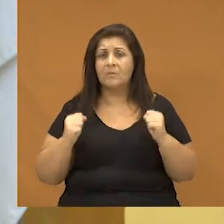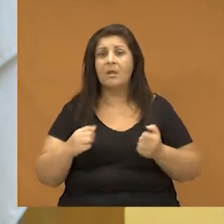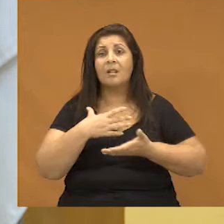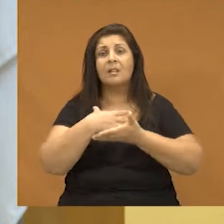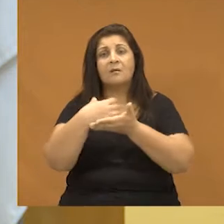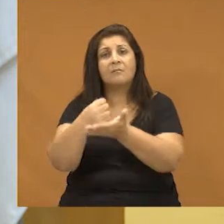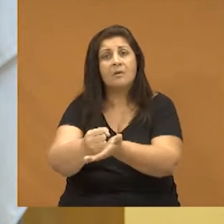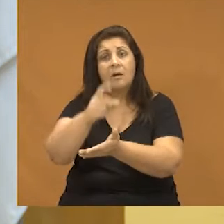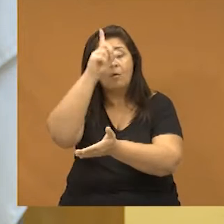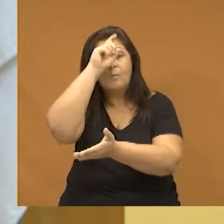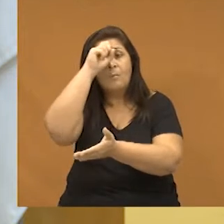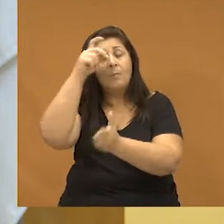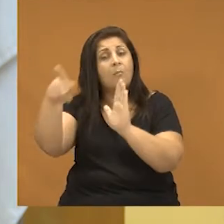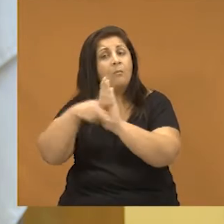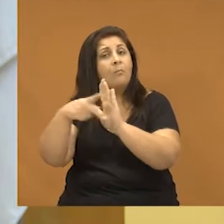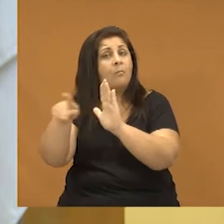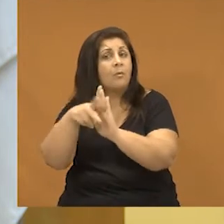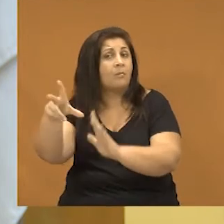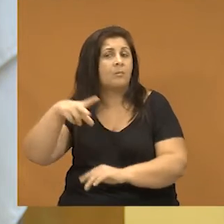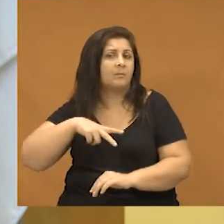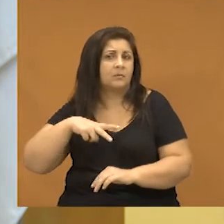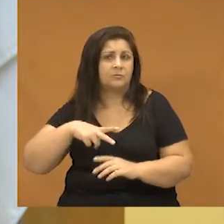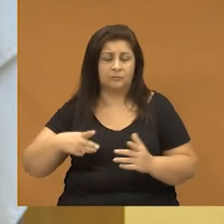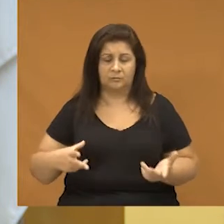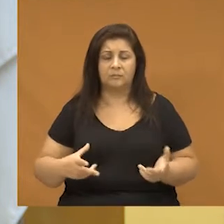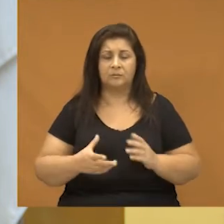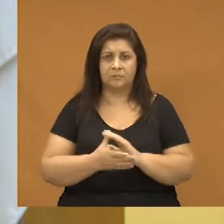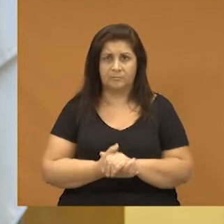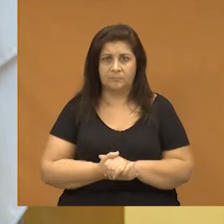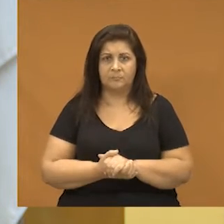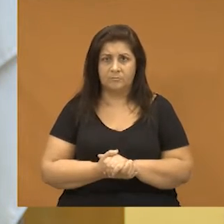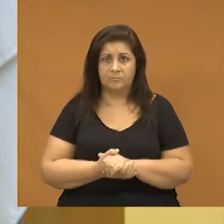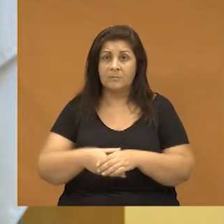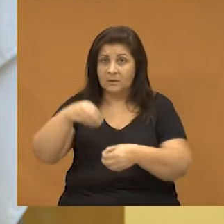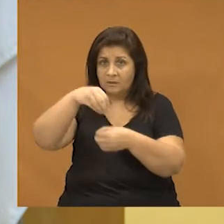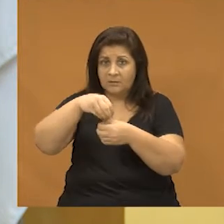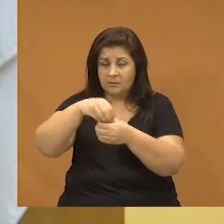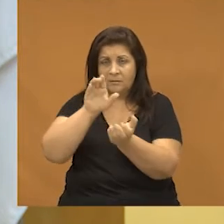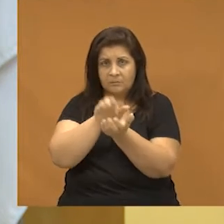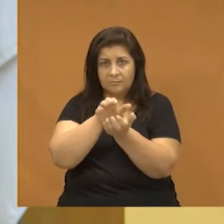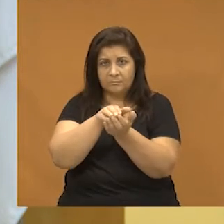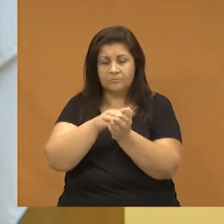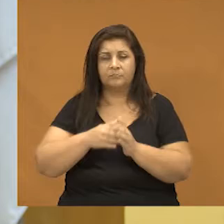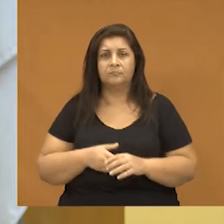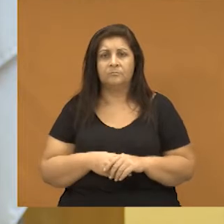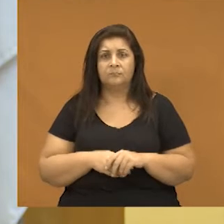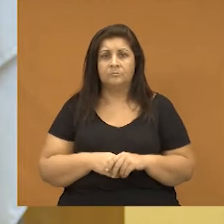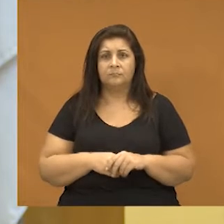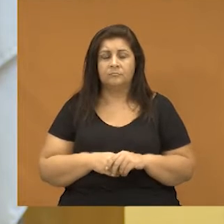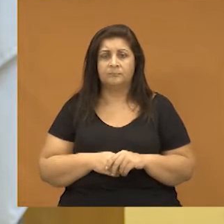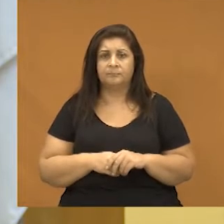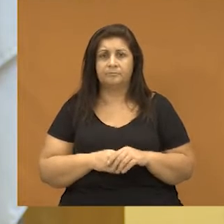encaminhados aos respectivos hospitais privados dentro do município de Jacareí.